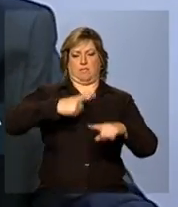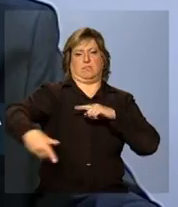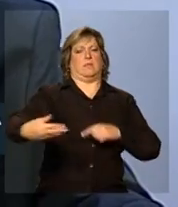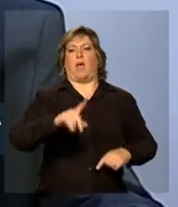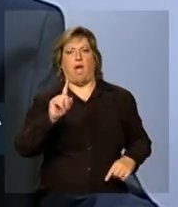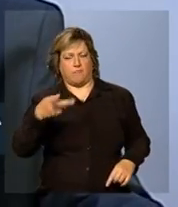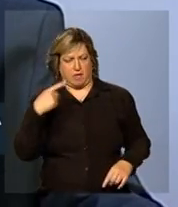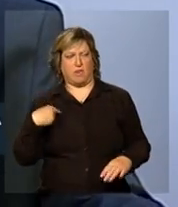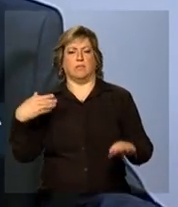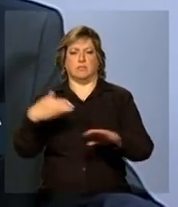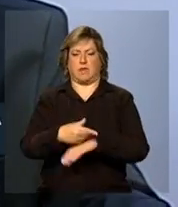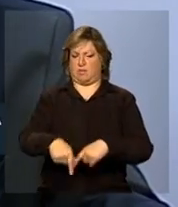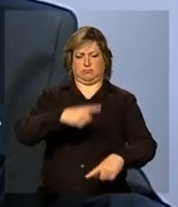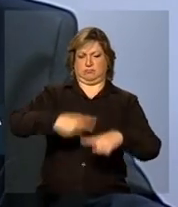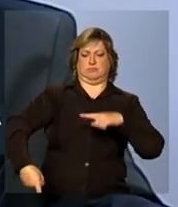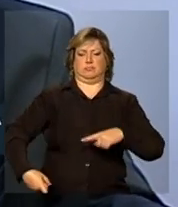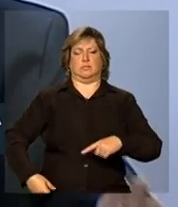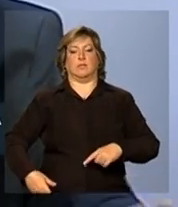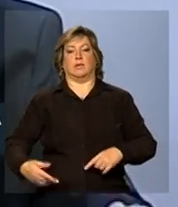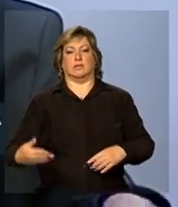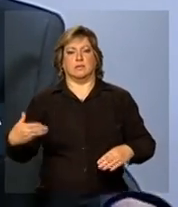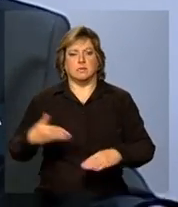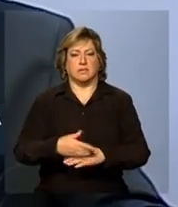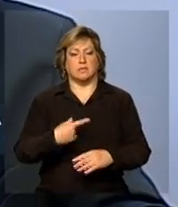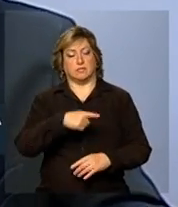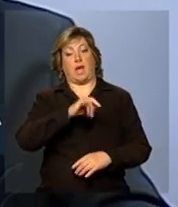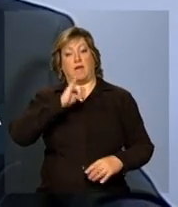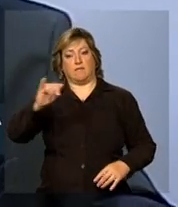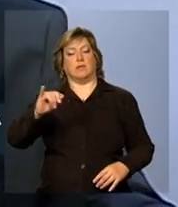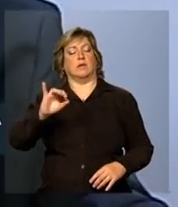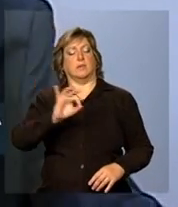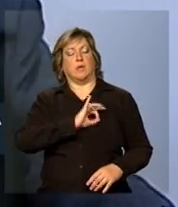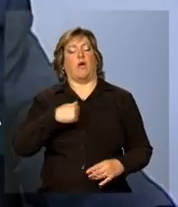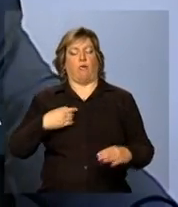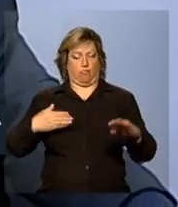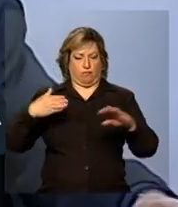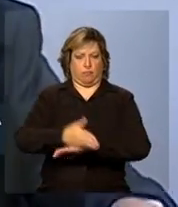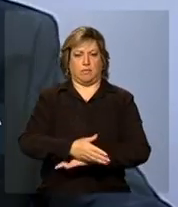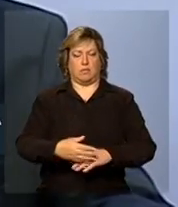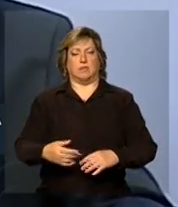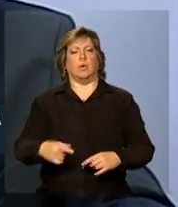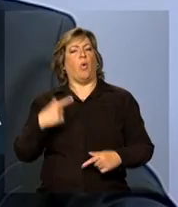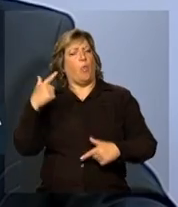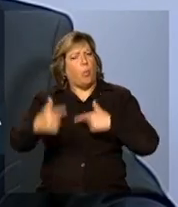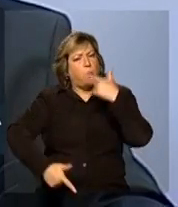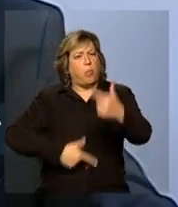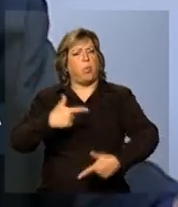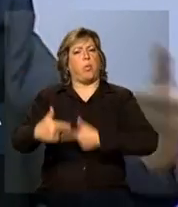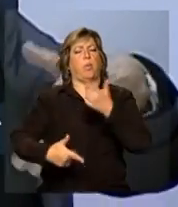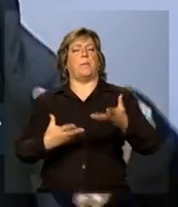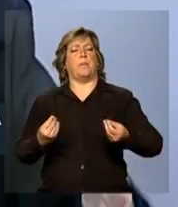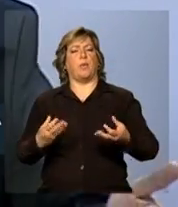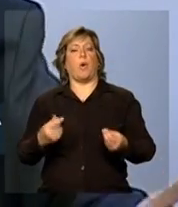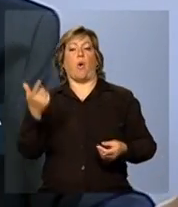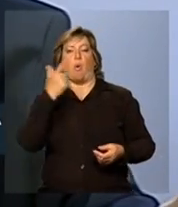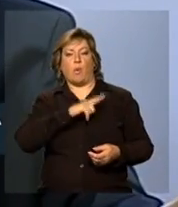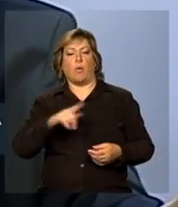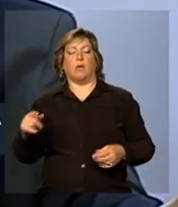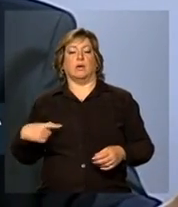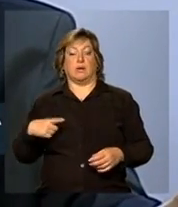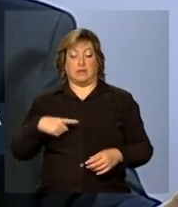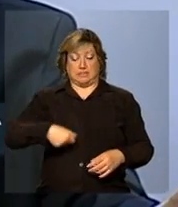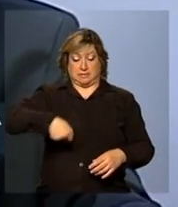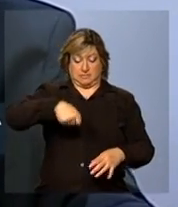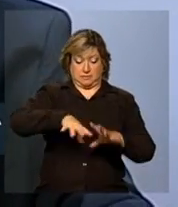entrar. Não, aqui o senhor não entra. Não, eu vou entrar, o senhor chama a polícia porque eu vou entrar. Então eles conseguiram, embarcaram, e aí queriam colocar o órgão